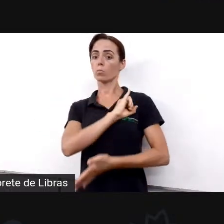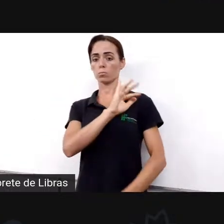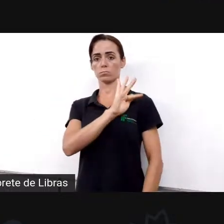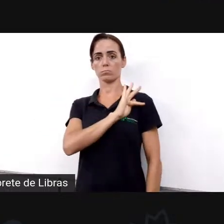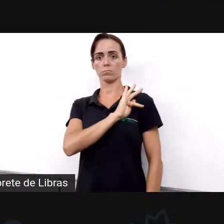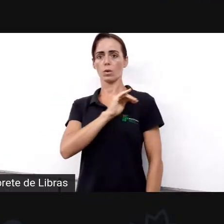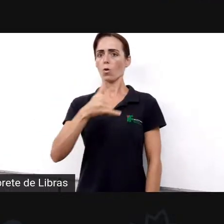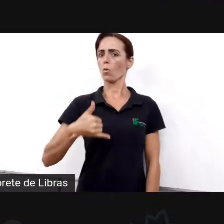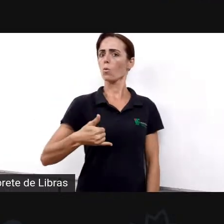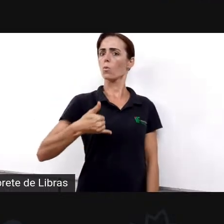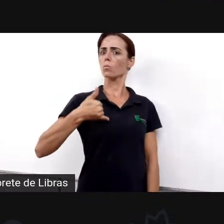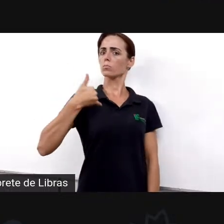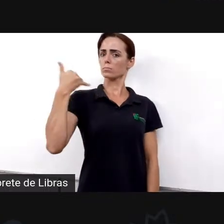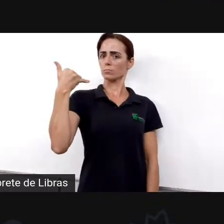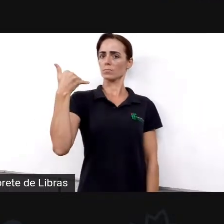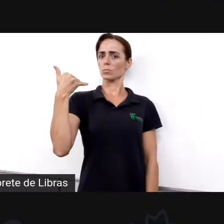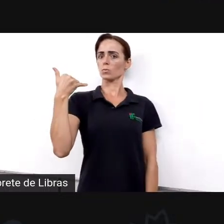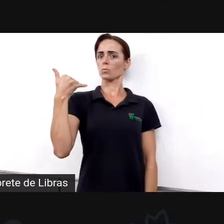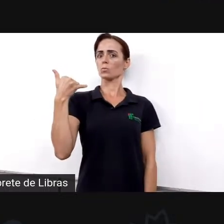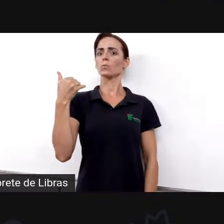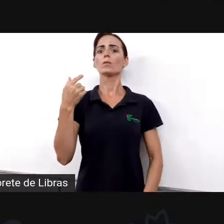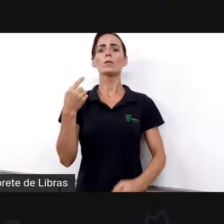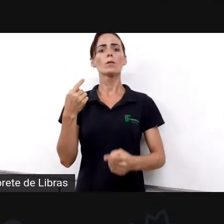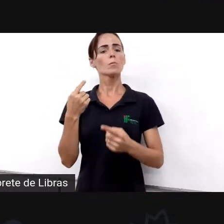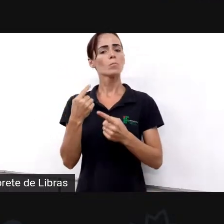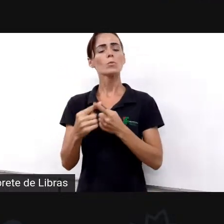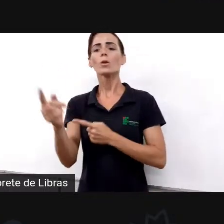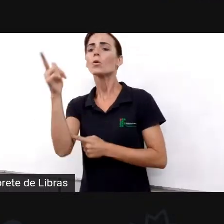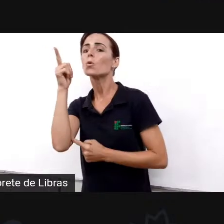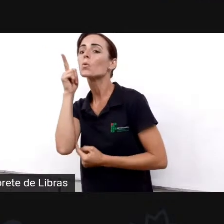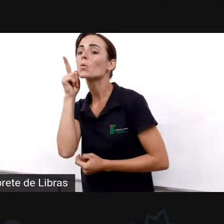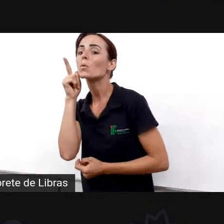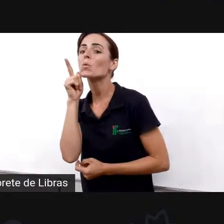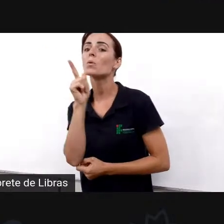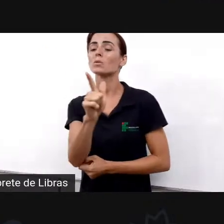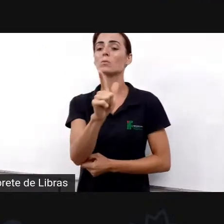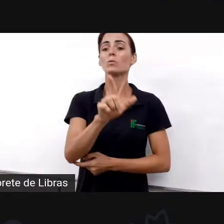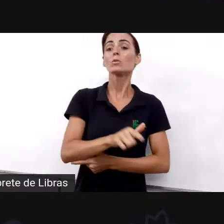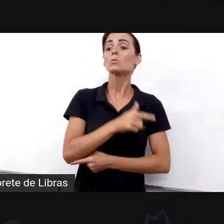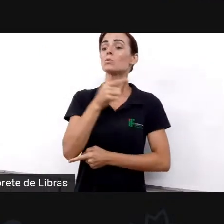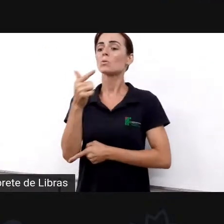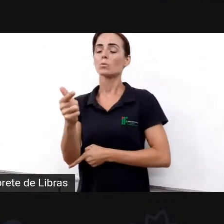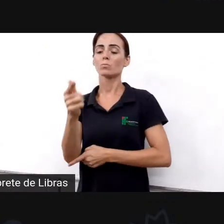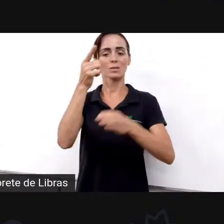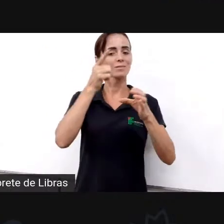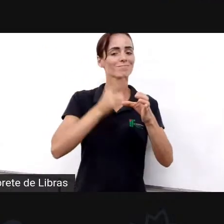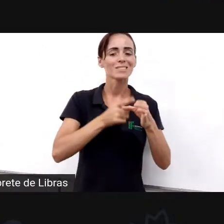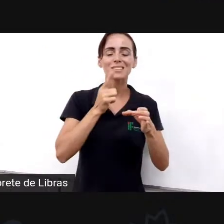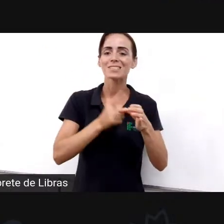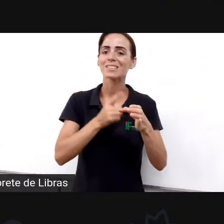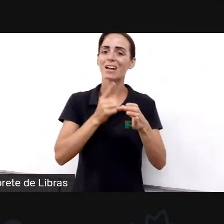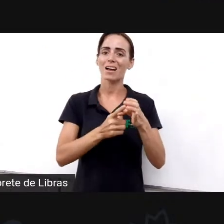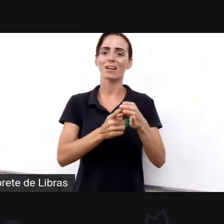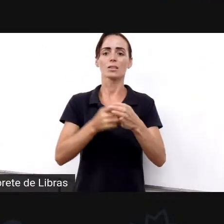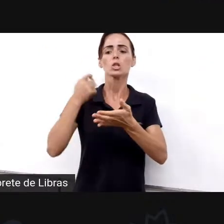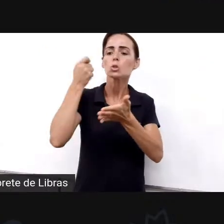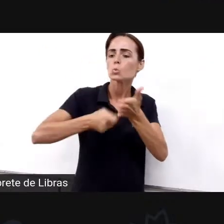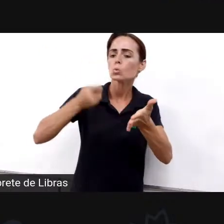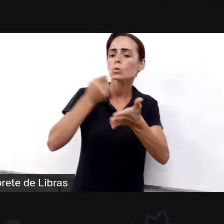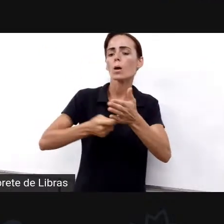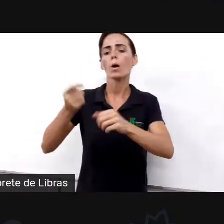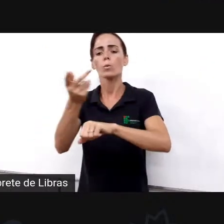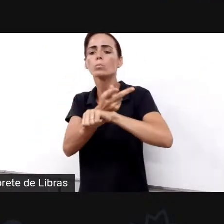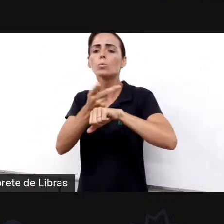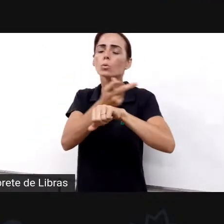Giruá ser contemplado quando muitas cidades que estavam nessa mesma busca